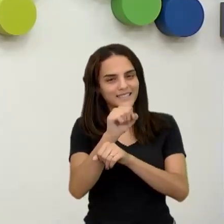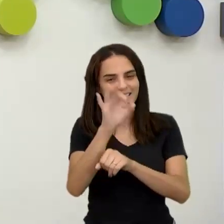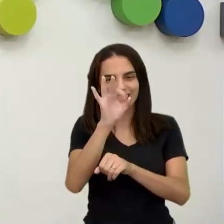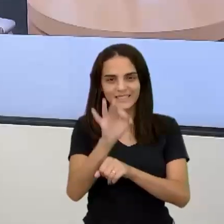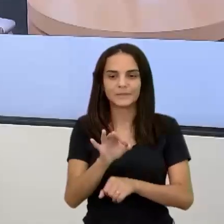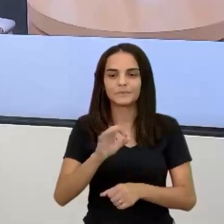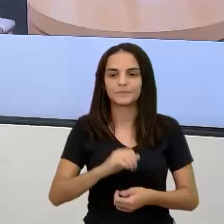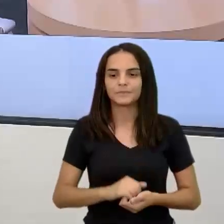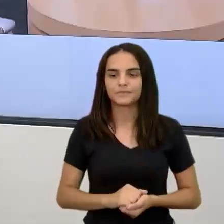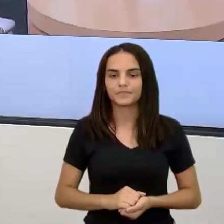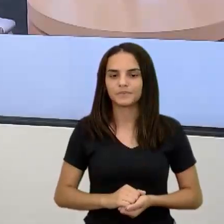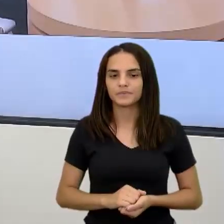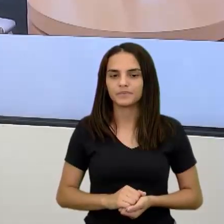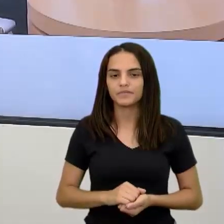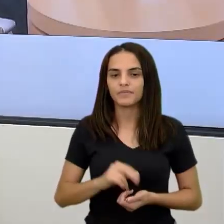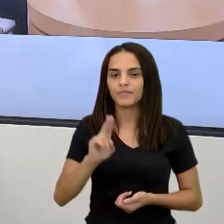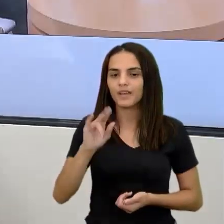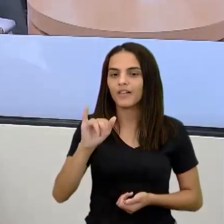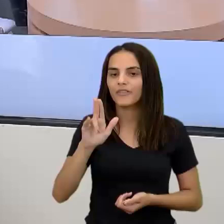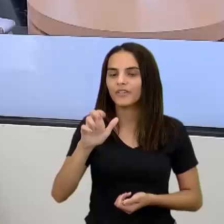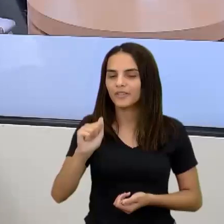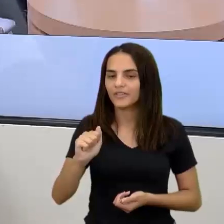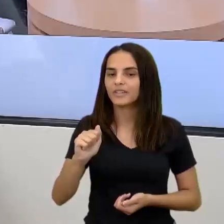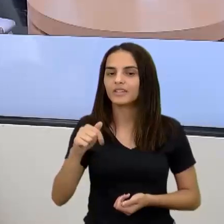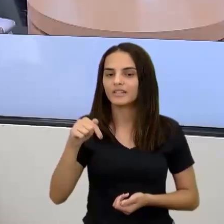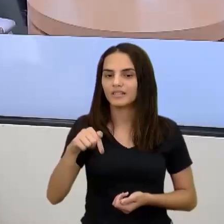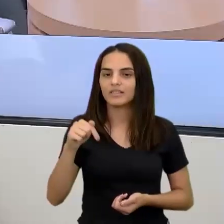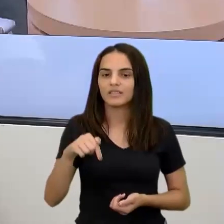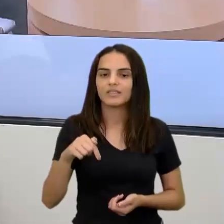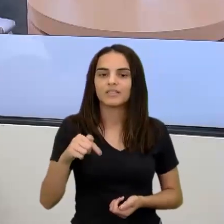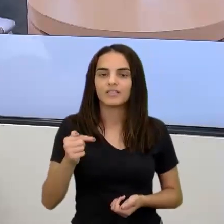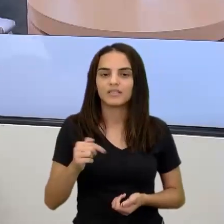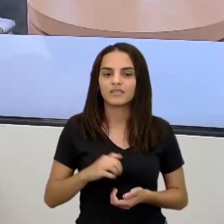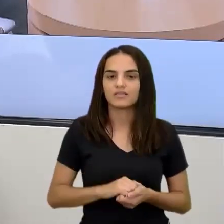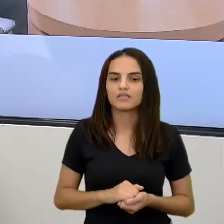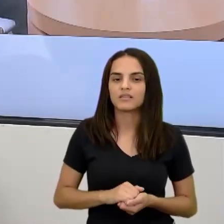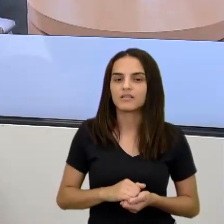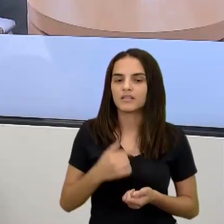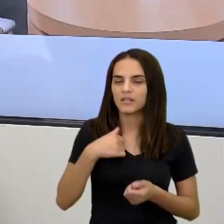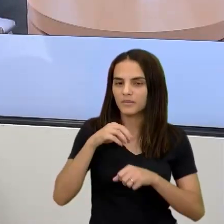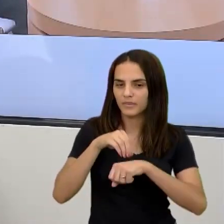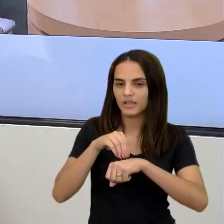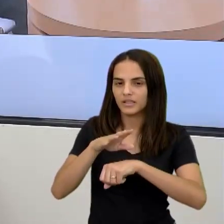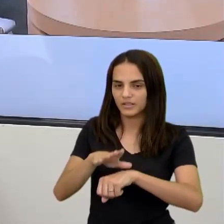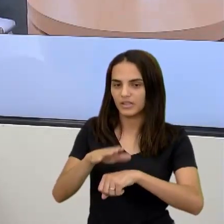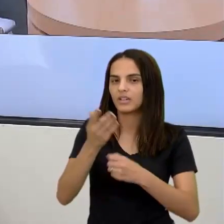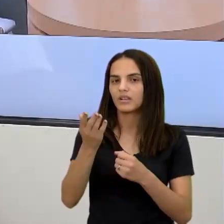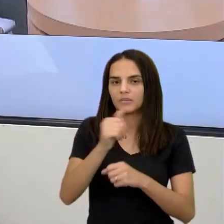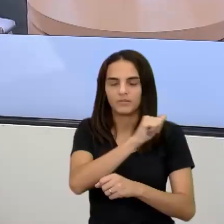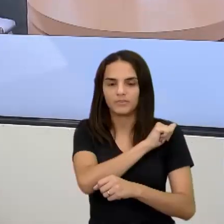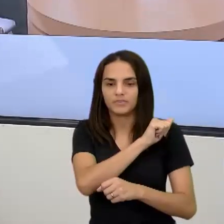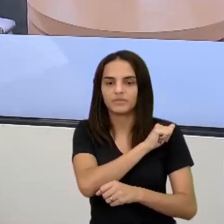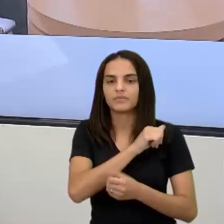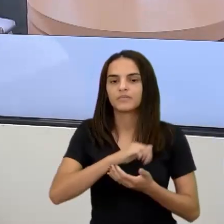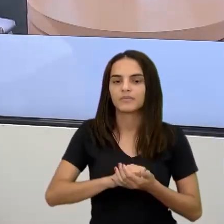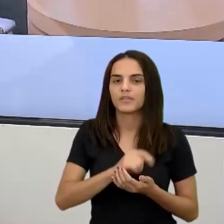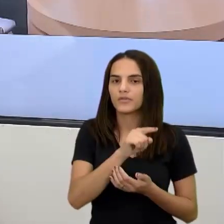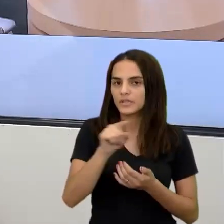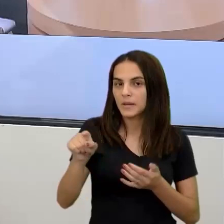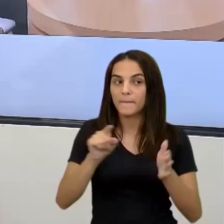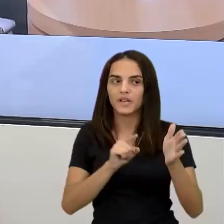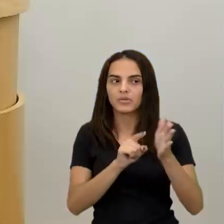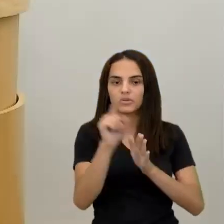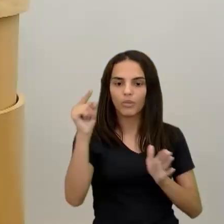bem. Ô, Vivi, então, a Vivi, você viu que nesse caso aqui, eu achei interessante, é uma dica que a gente quer dar pros estudantes. Quando você perguntou o